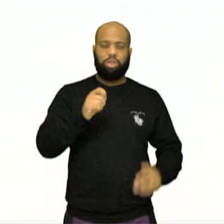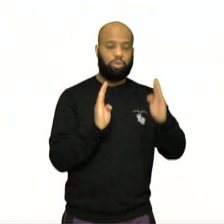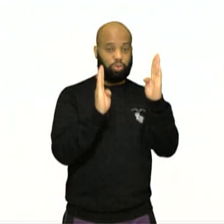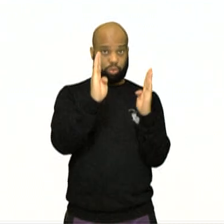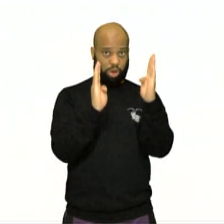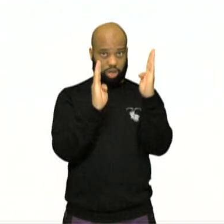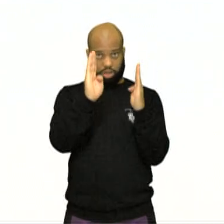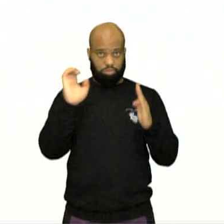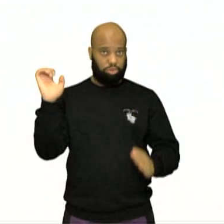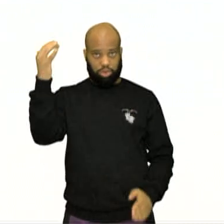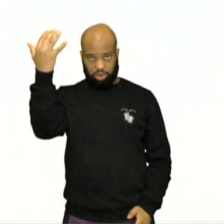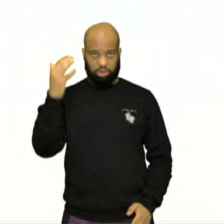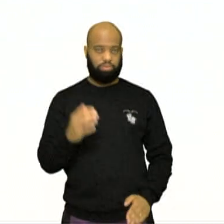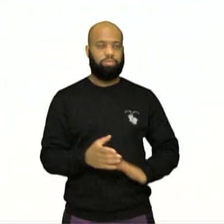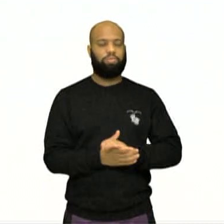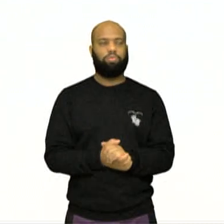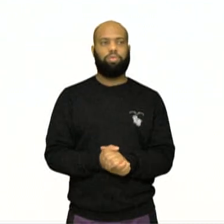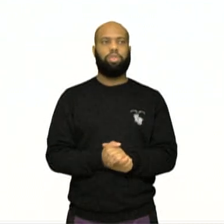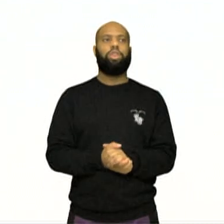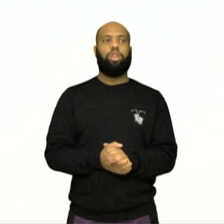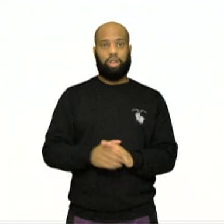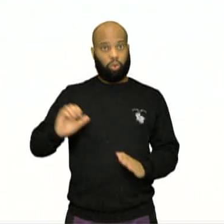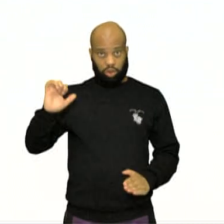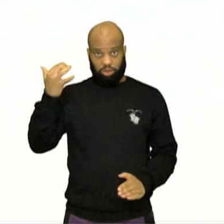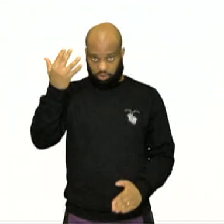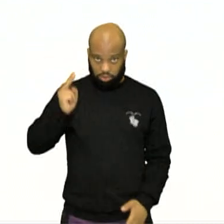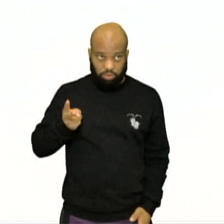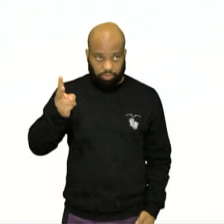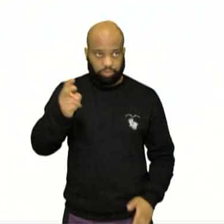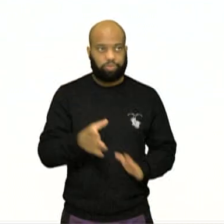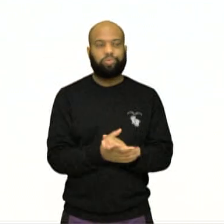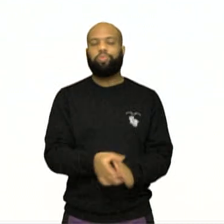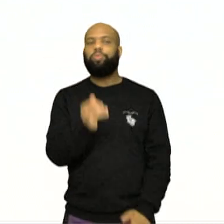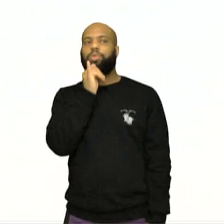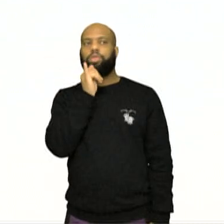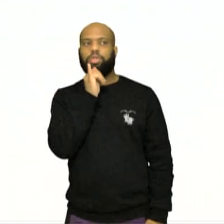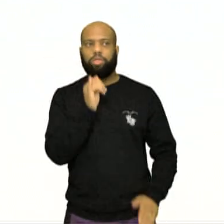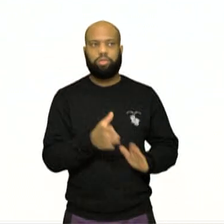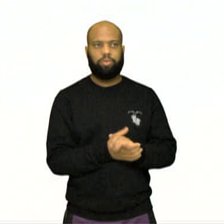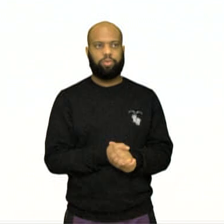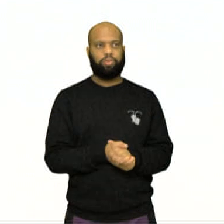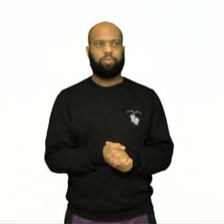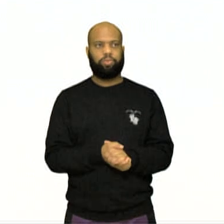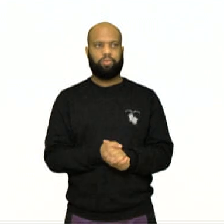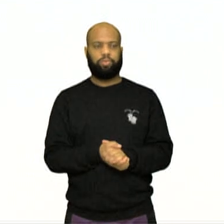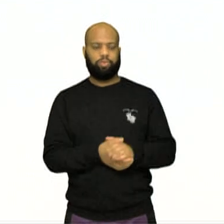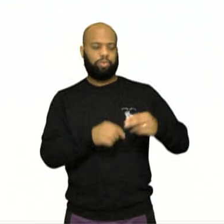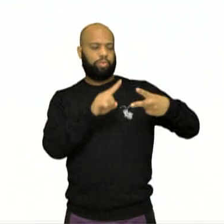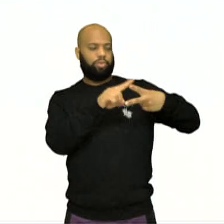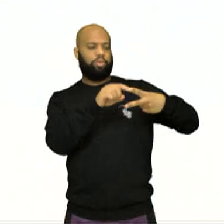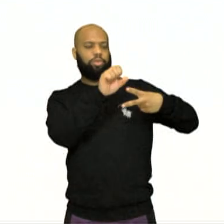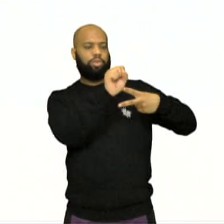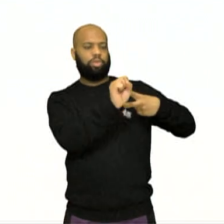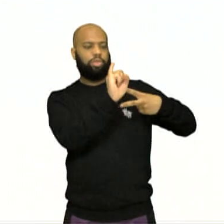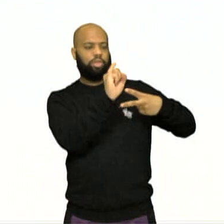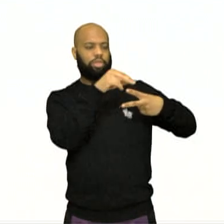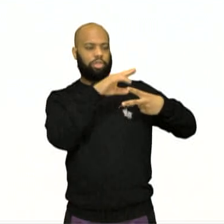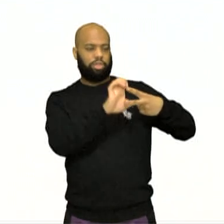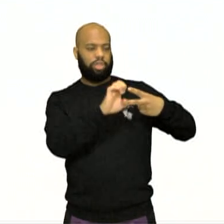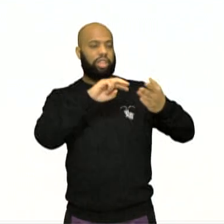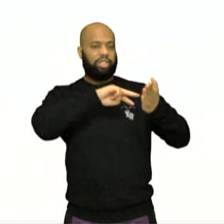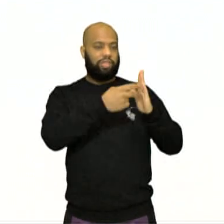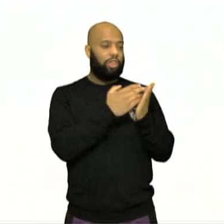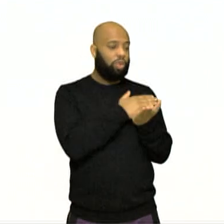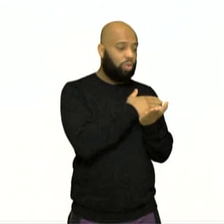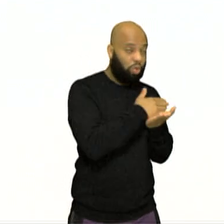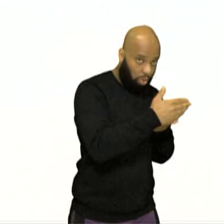tem acontecido, tá? Ela ainda está acontecendo. Então, olha só. Since, que significa desde,